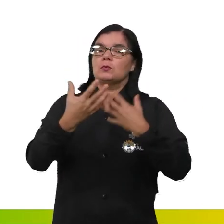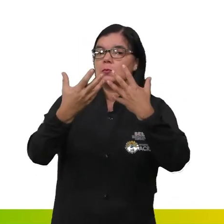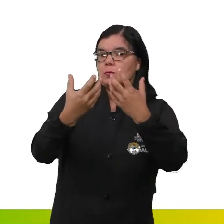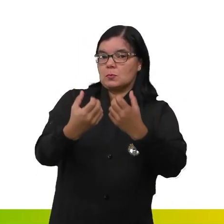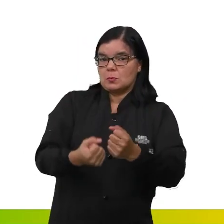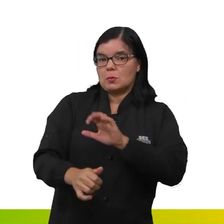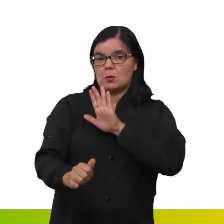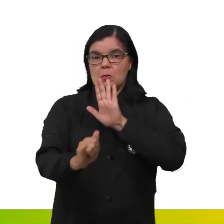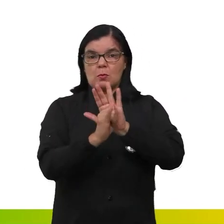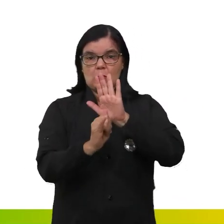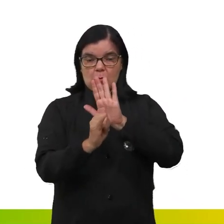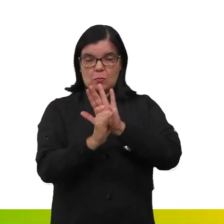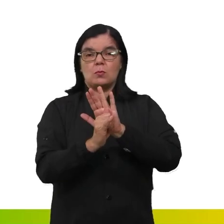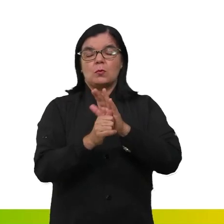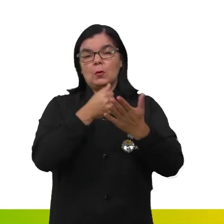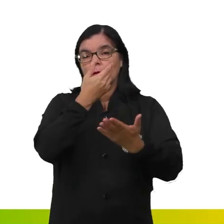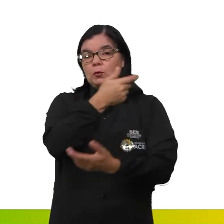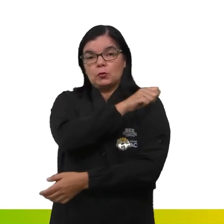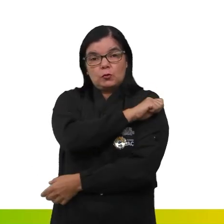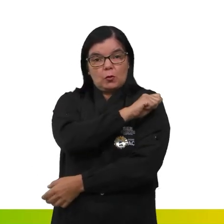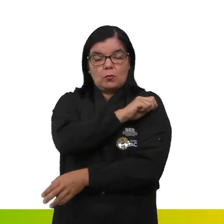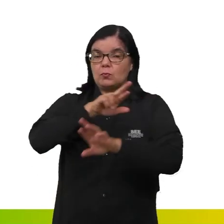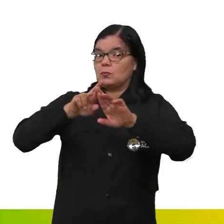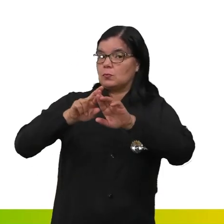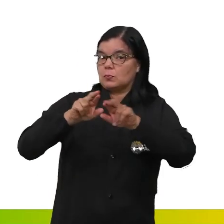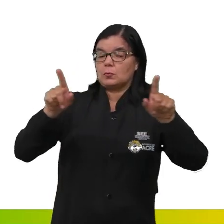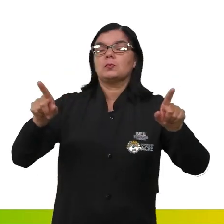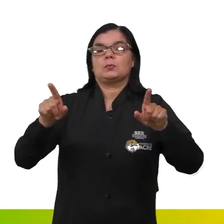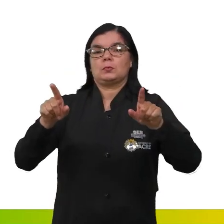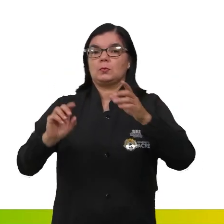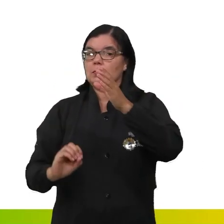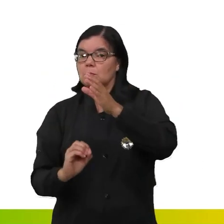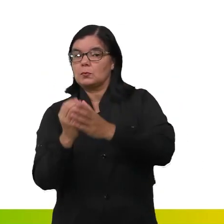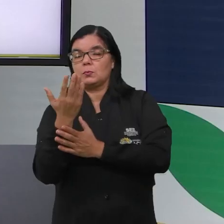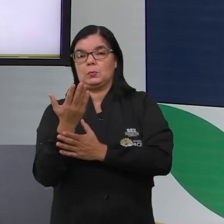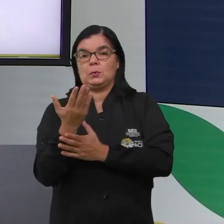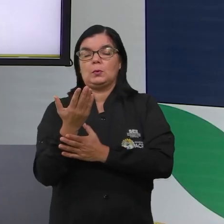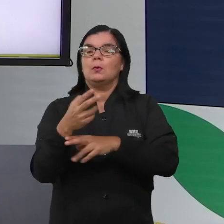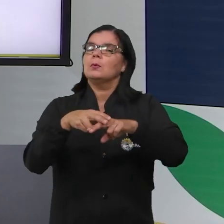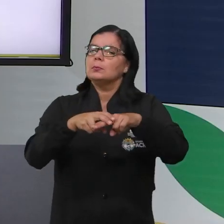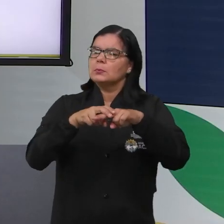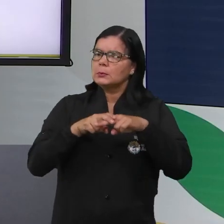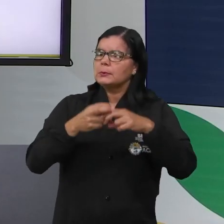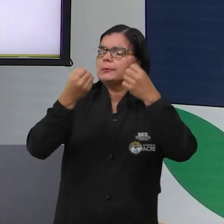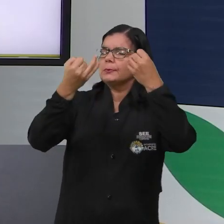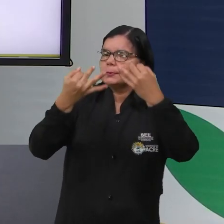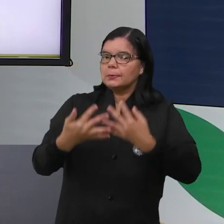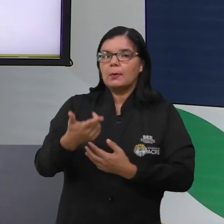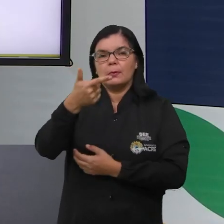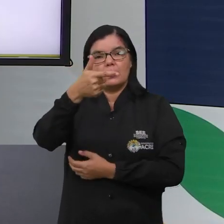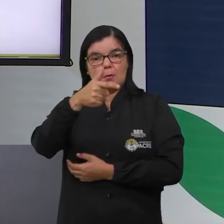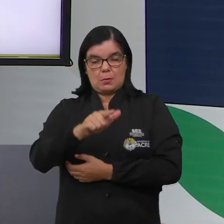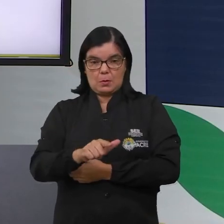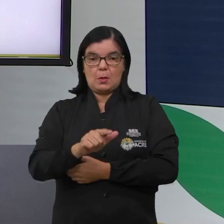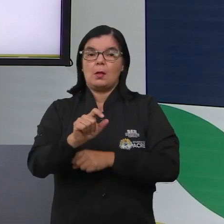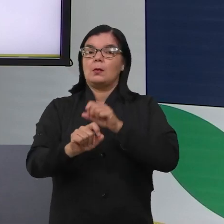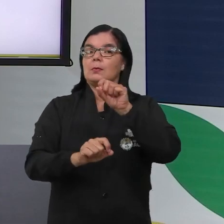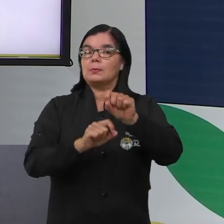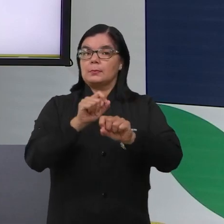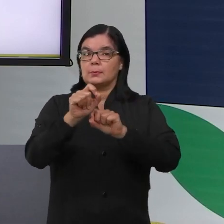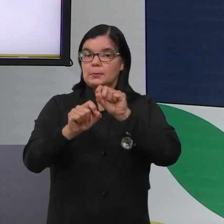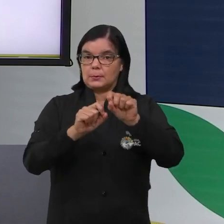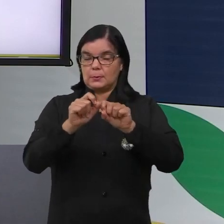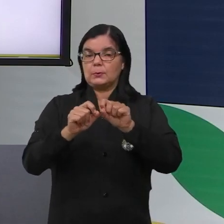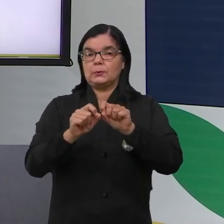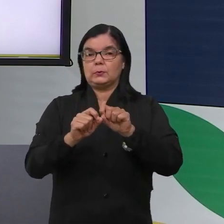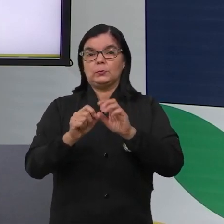da identidade de estudantes de diferentes origens. E aí eu quero mais uma vez me reportar